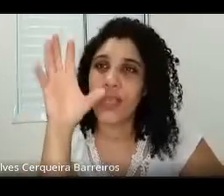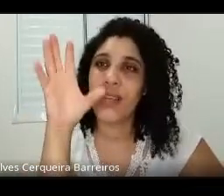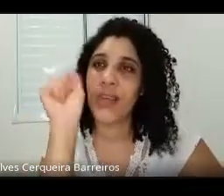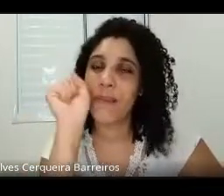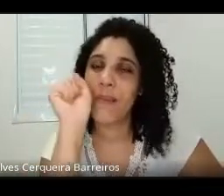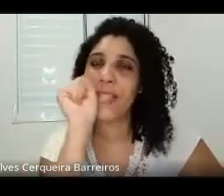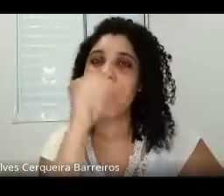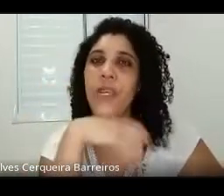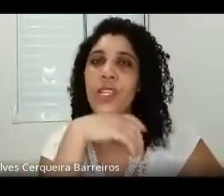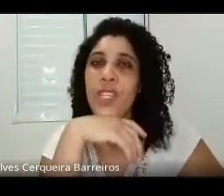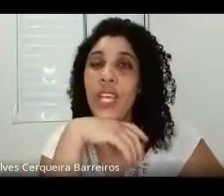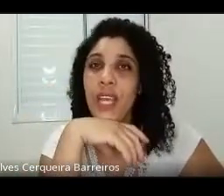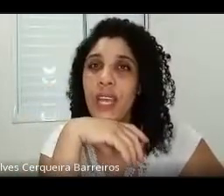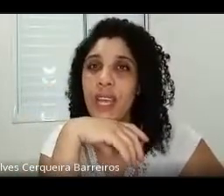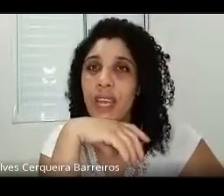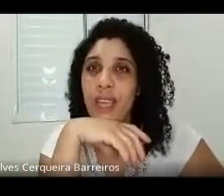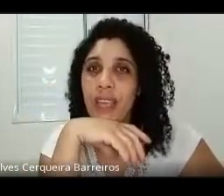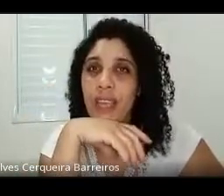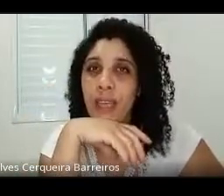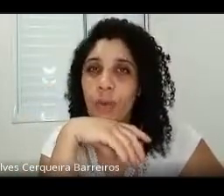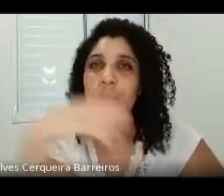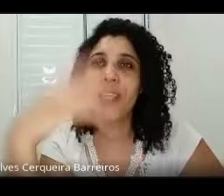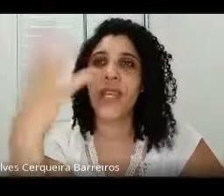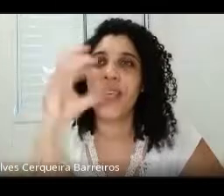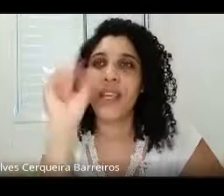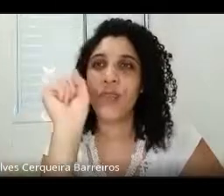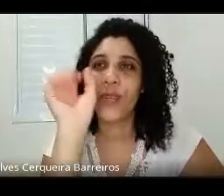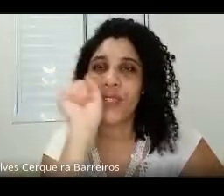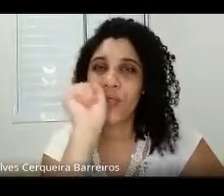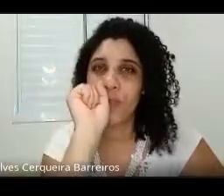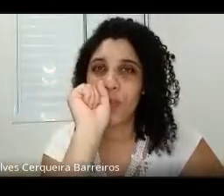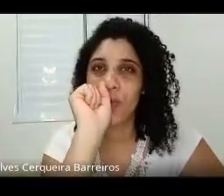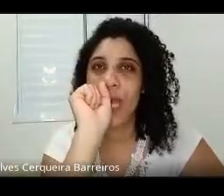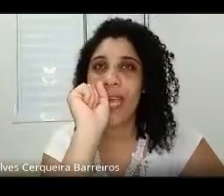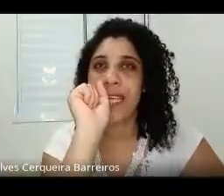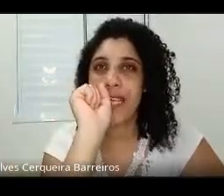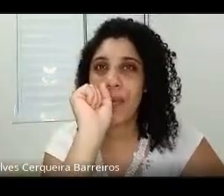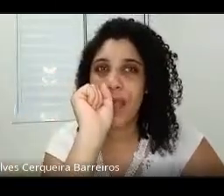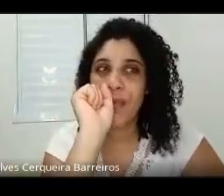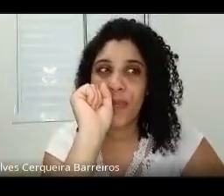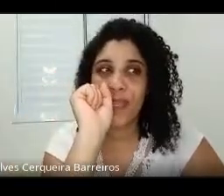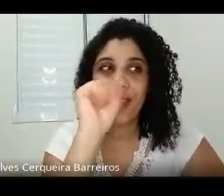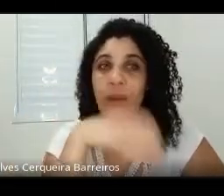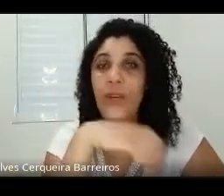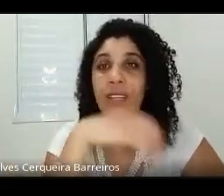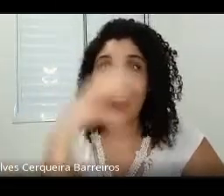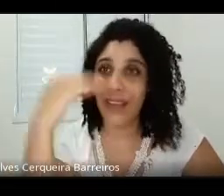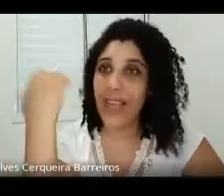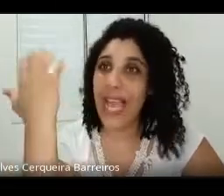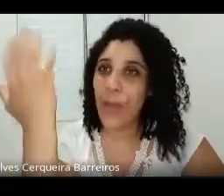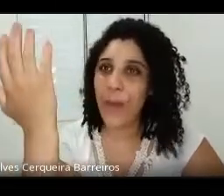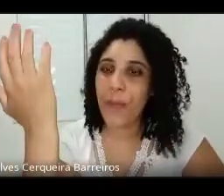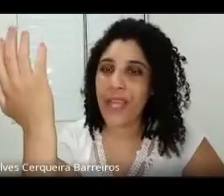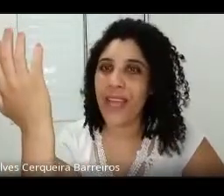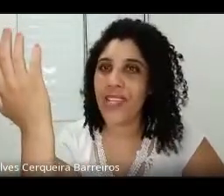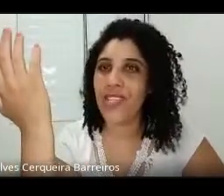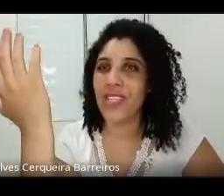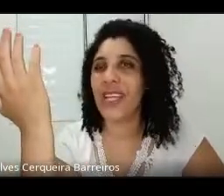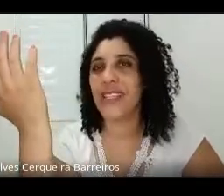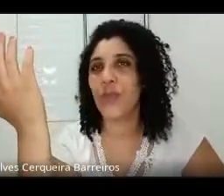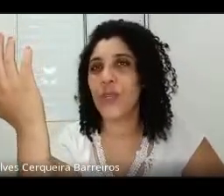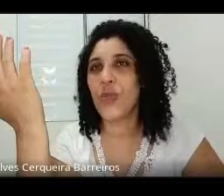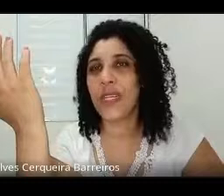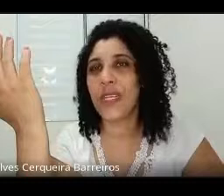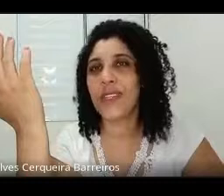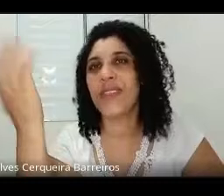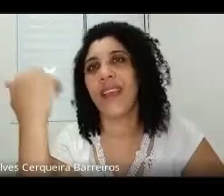movimento, basicamente, é o mesmo, né? E a configuração de mão também. Então, é uma propriedade